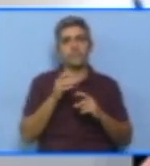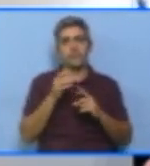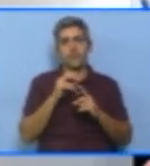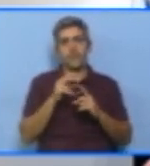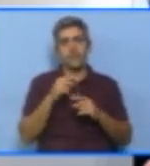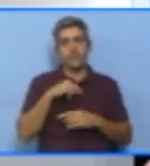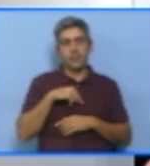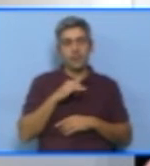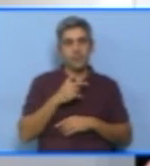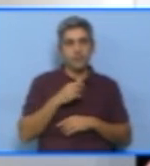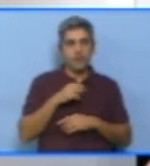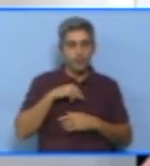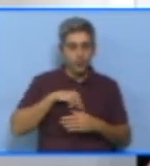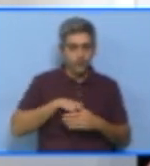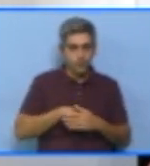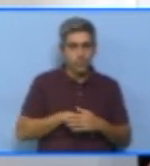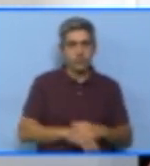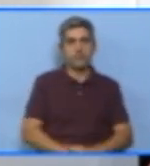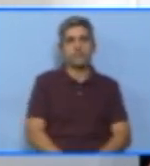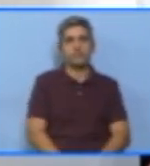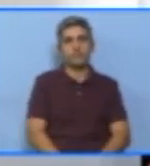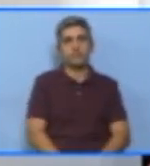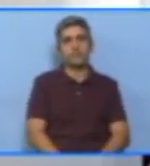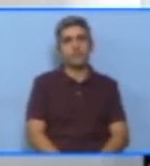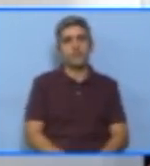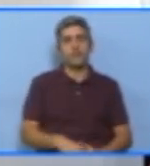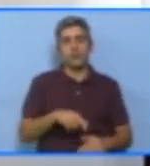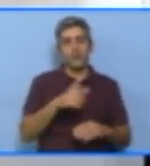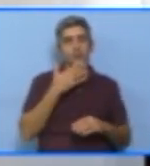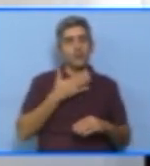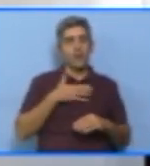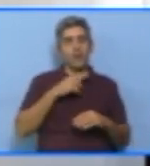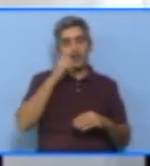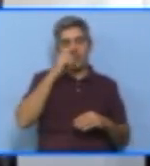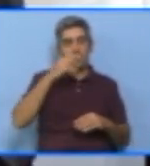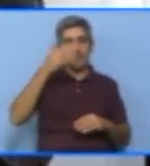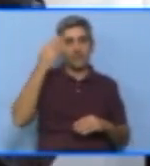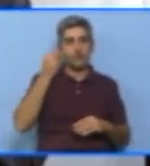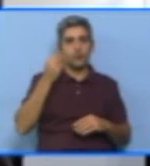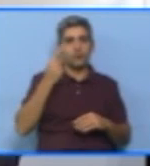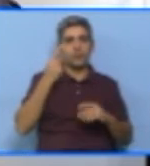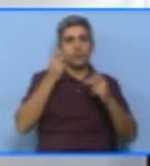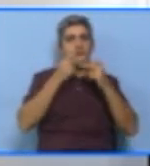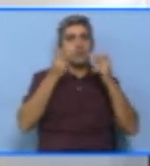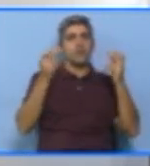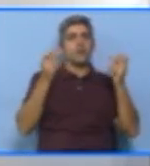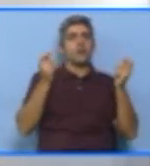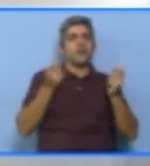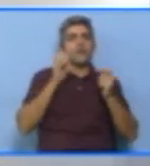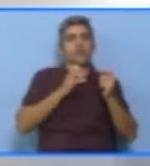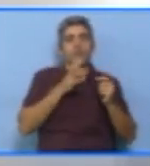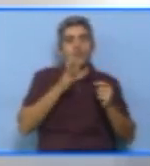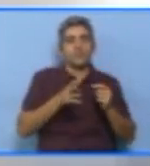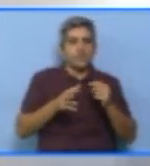de intimidade e profundidade. E isto faz-me recordar muito um slogan é uma maneira de